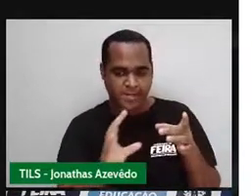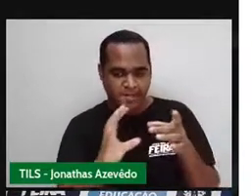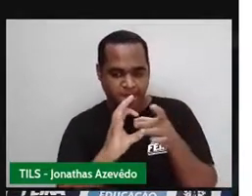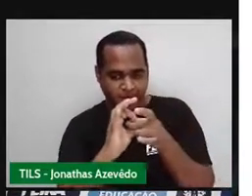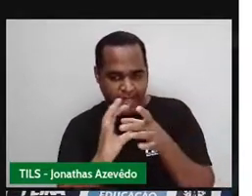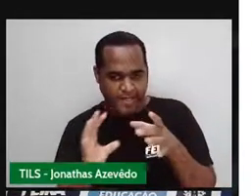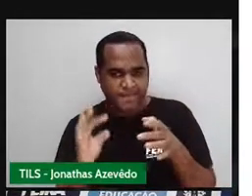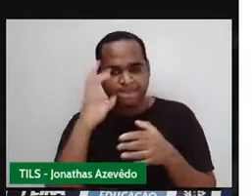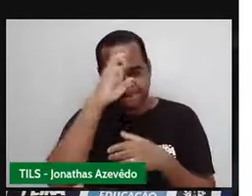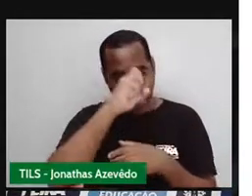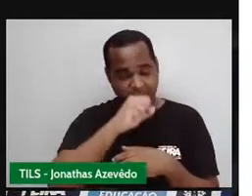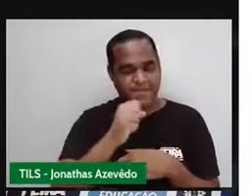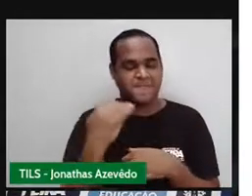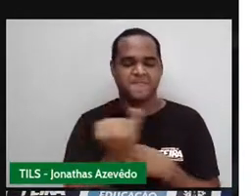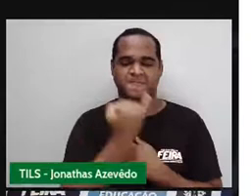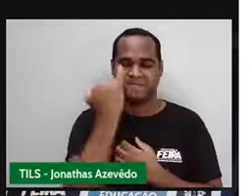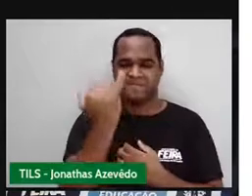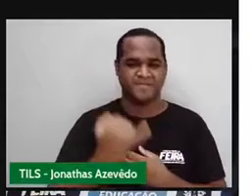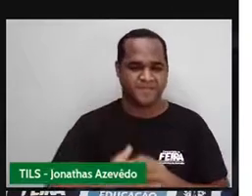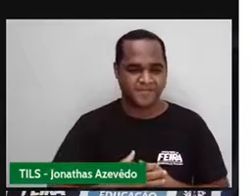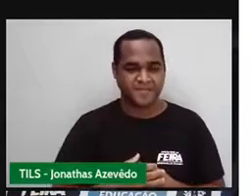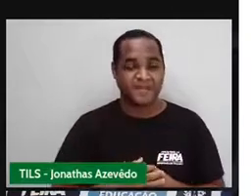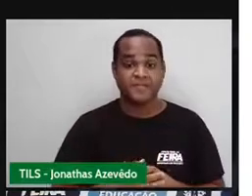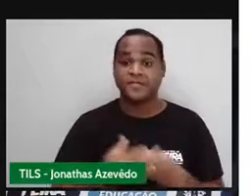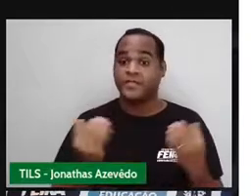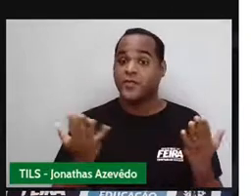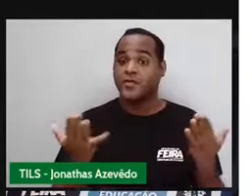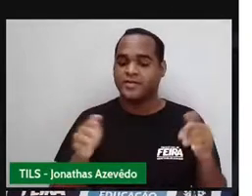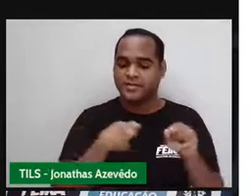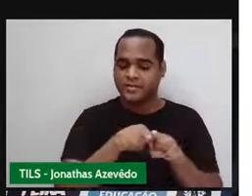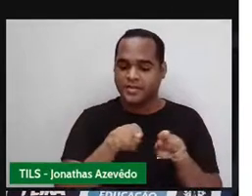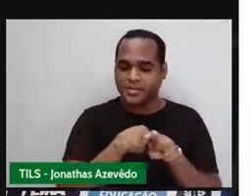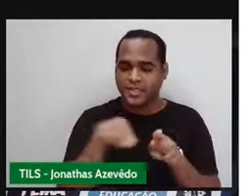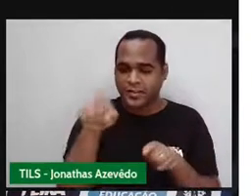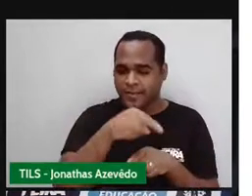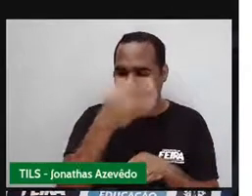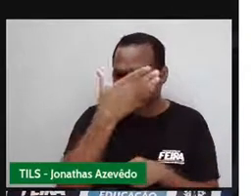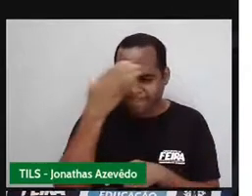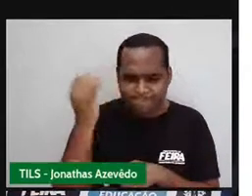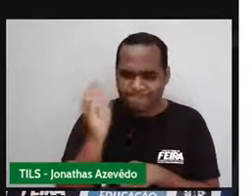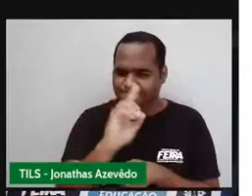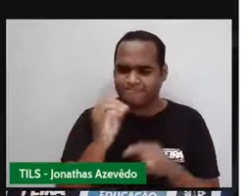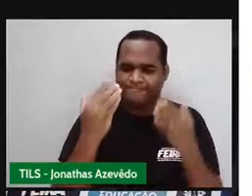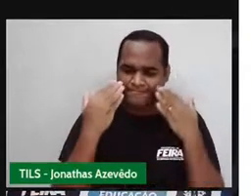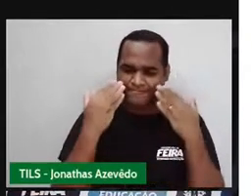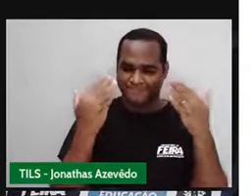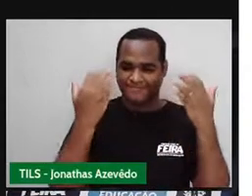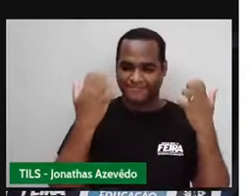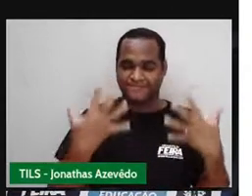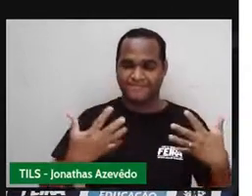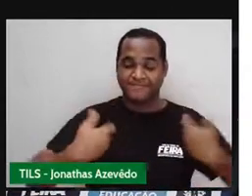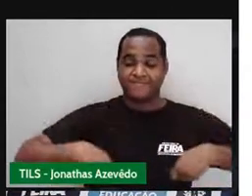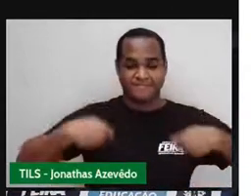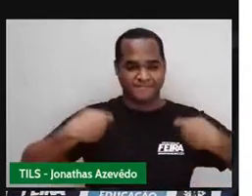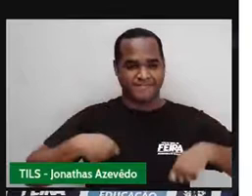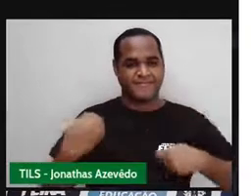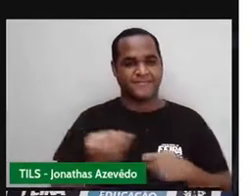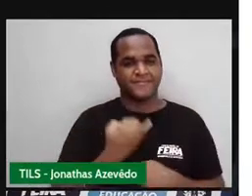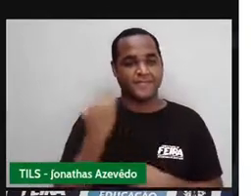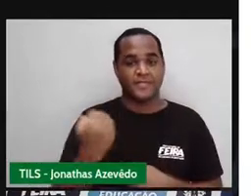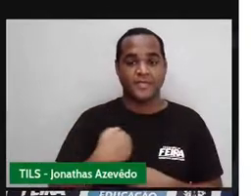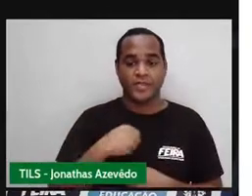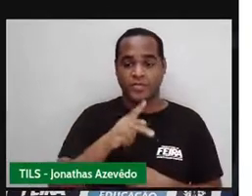aprender nessa aula tá mas a gente também não vai esquecer daquele momento bacana de apresentação é que é muito importante